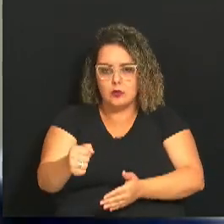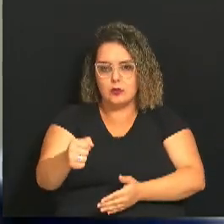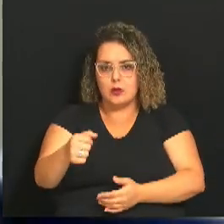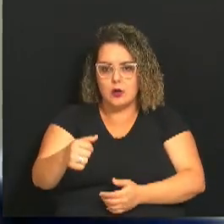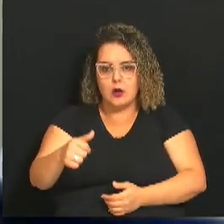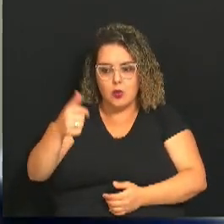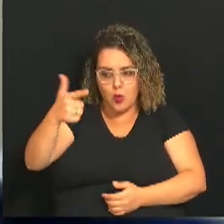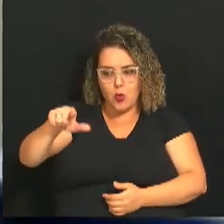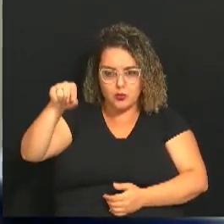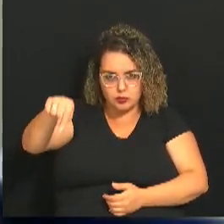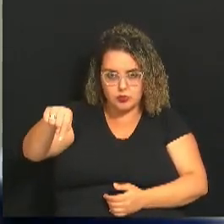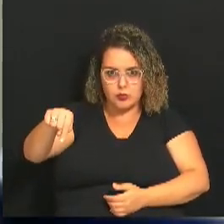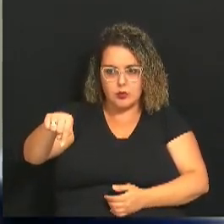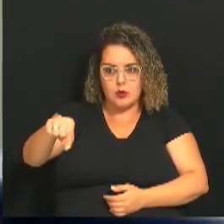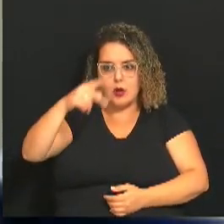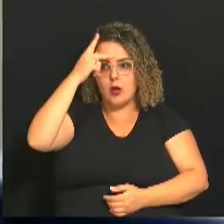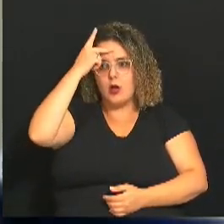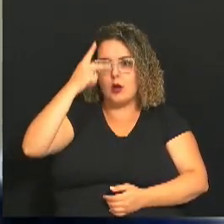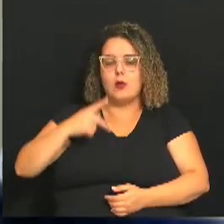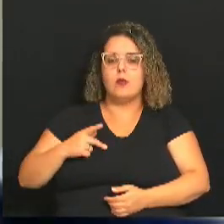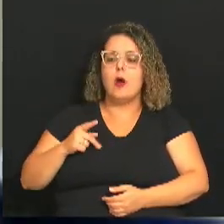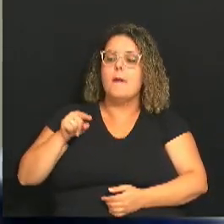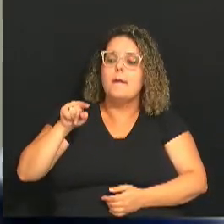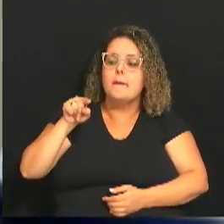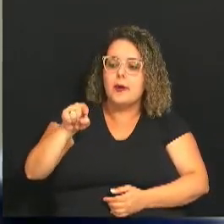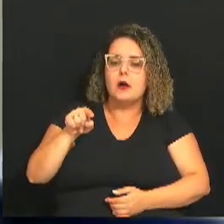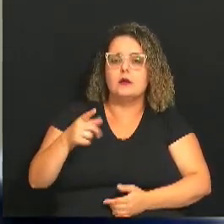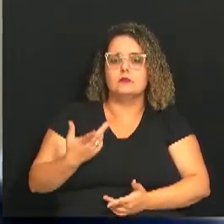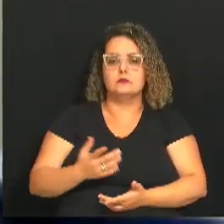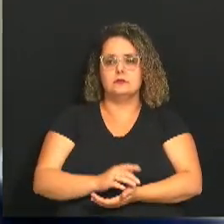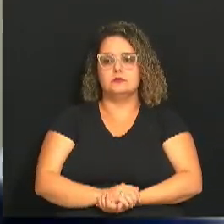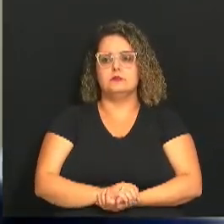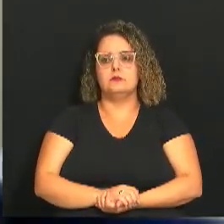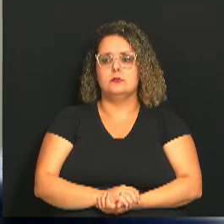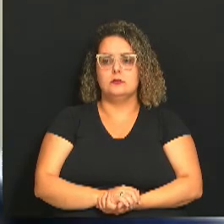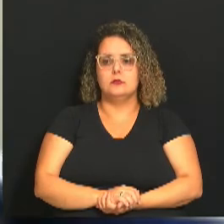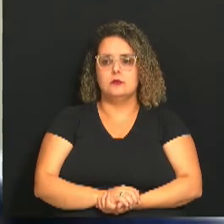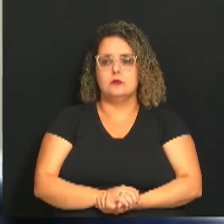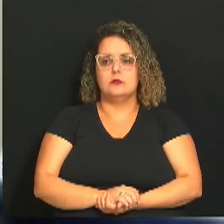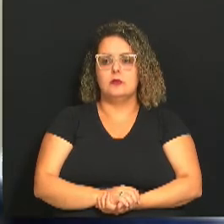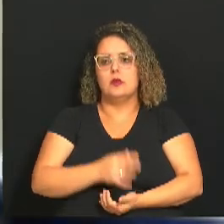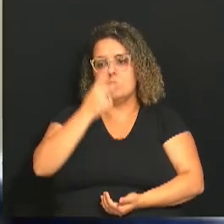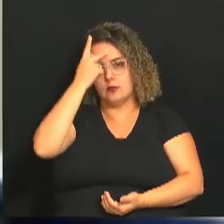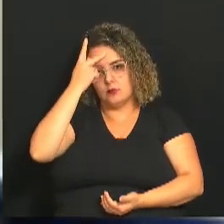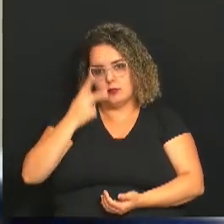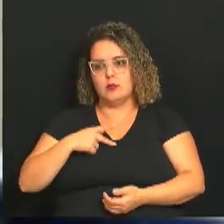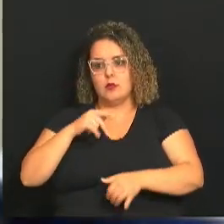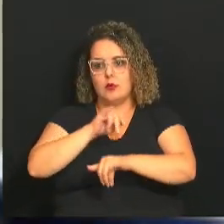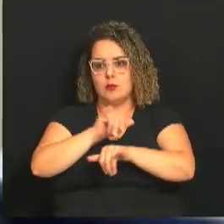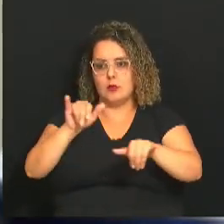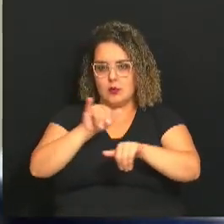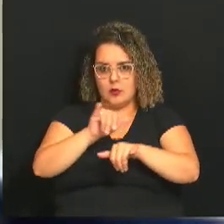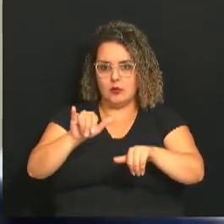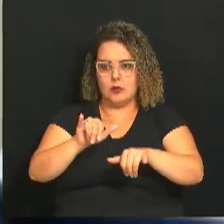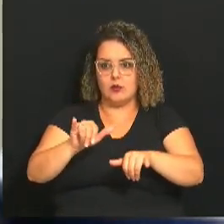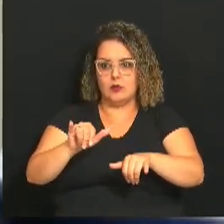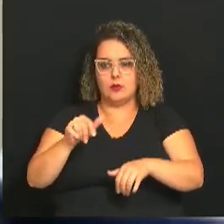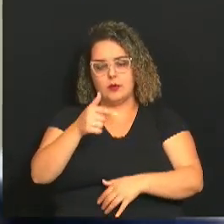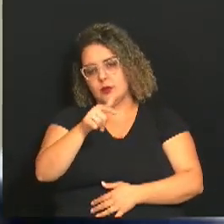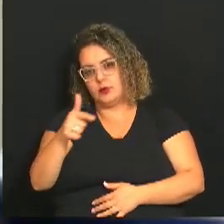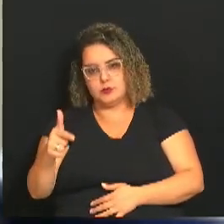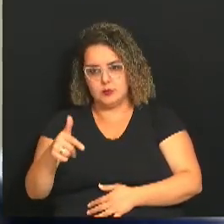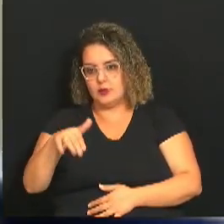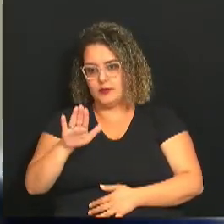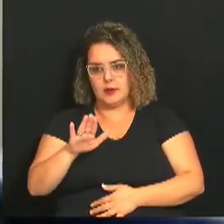próprio usuário que colocou lá que tinha esse carro parado e o usuário também que informa o aplicativo que não tem mais.